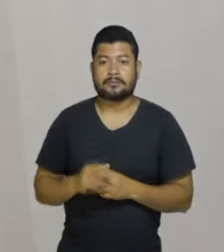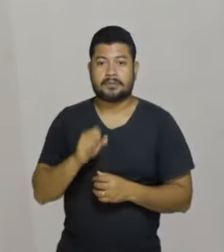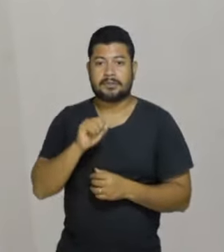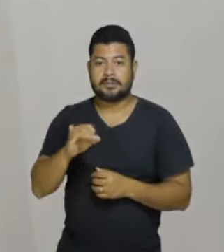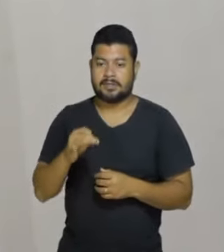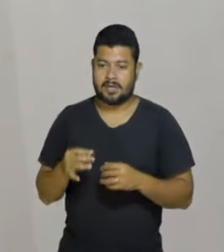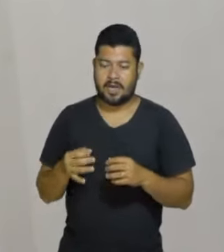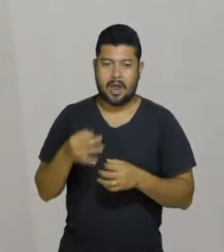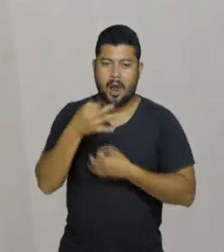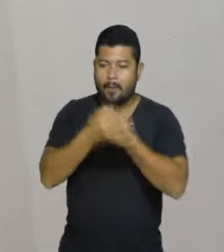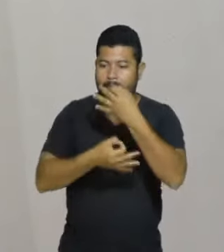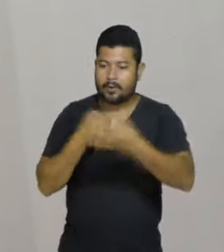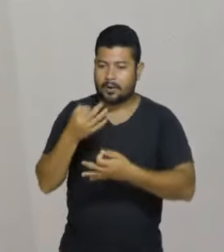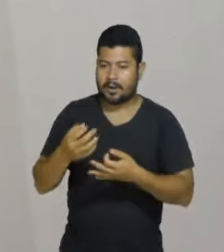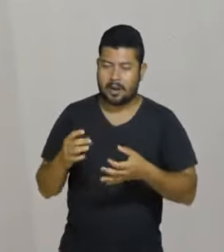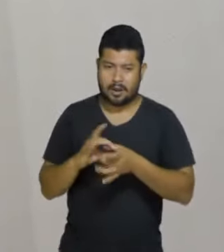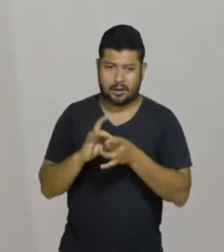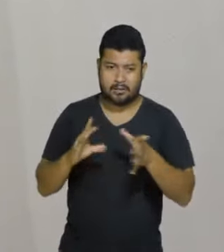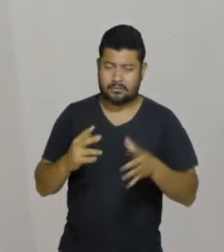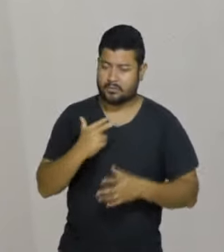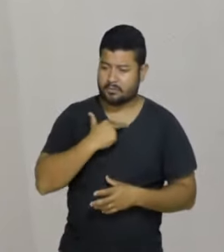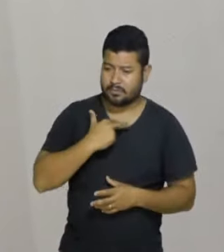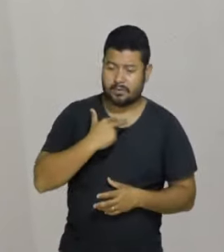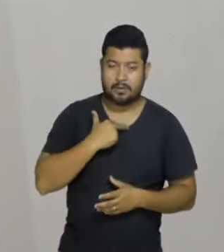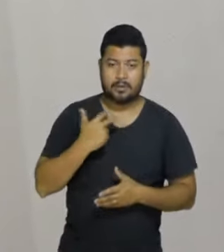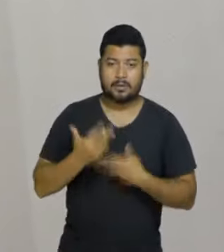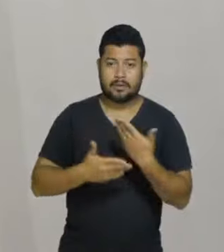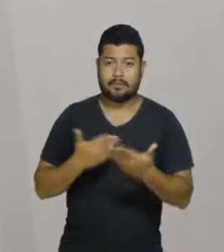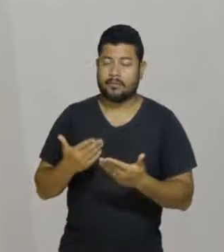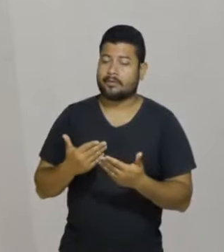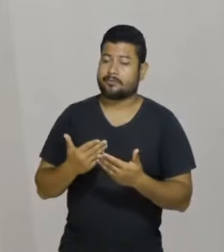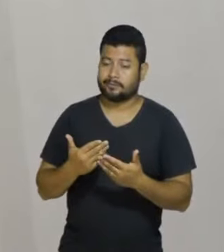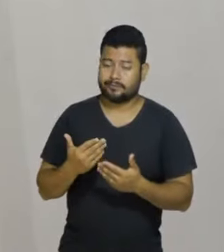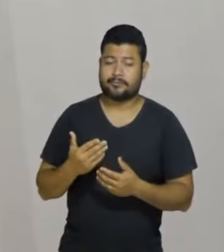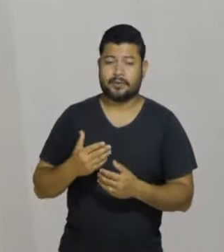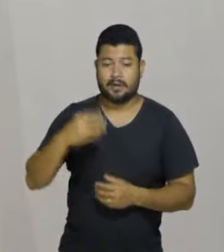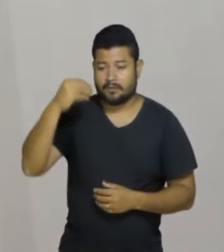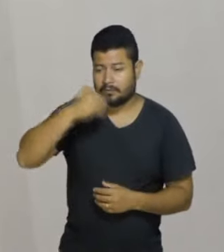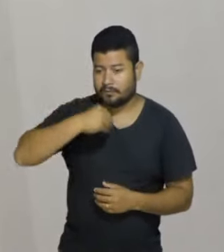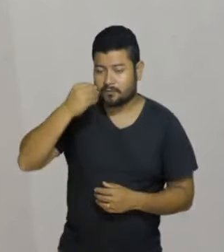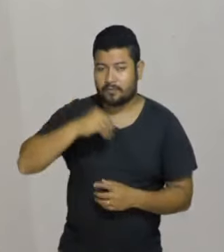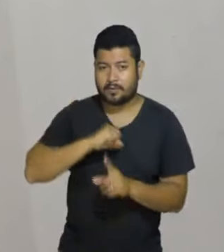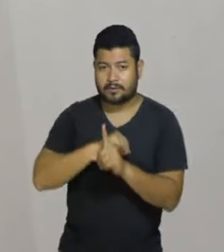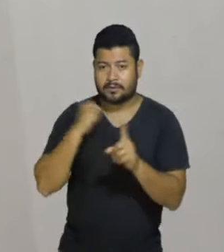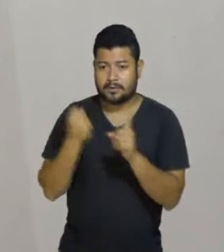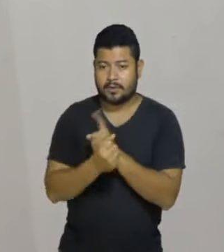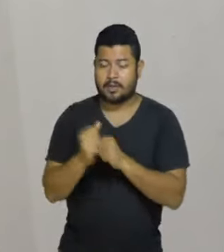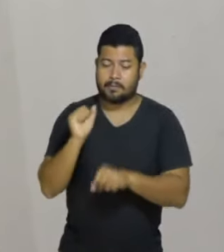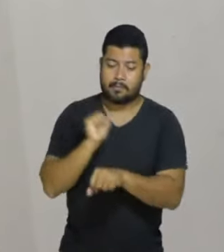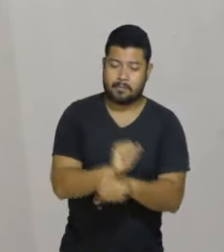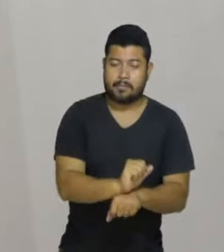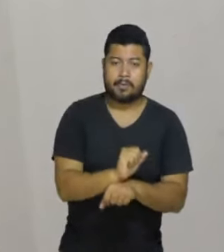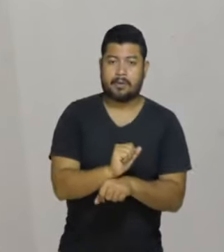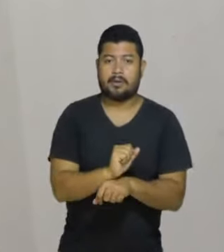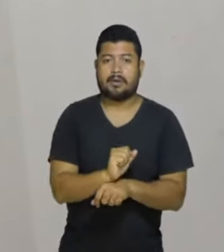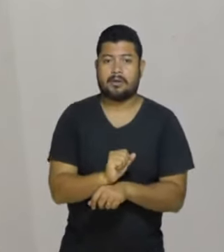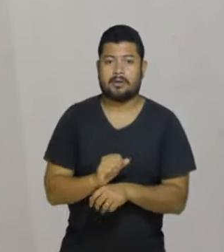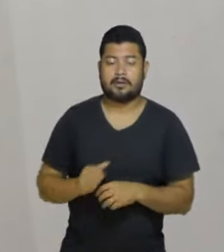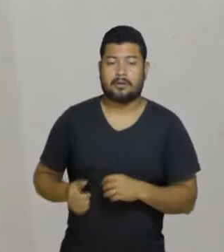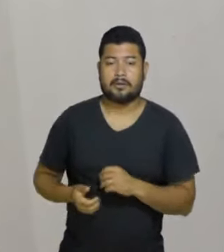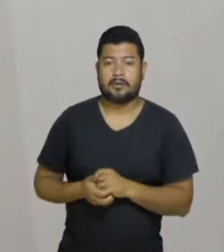democracia se torna frágil, a sociedade se estagna e a tirania espreita na esquina, deputado